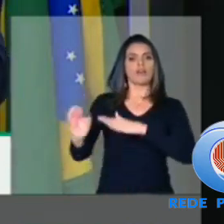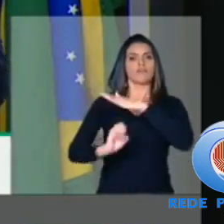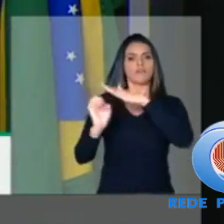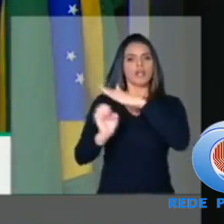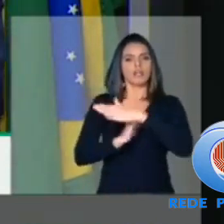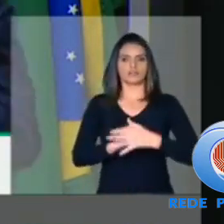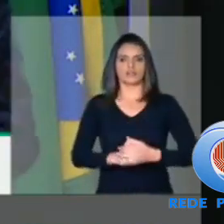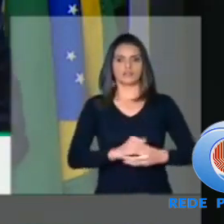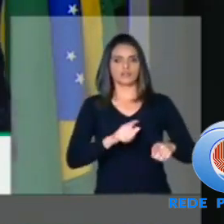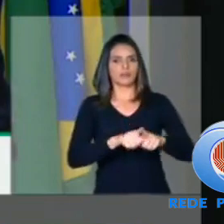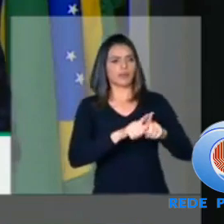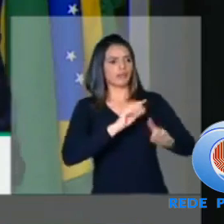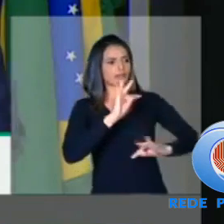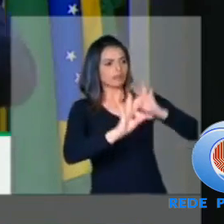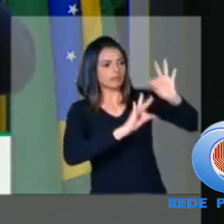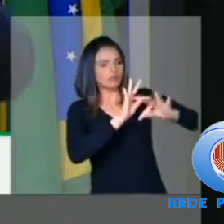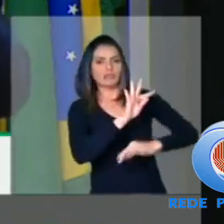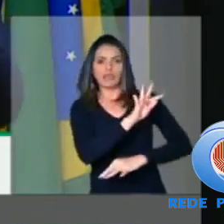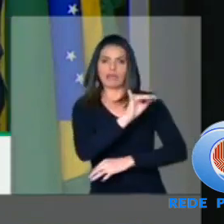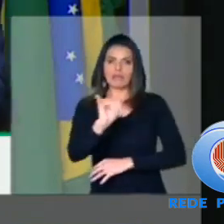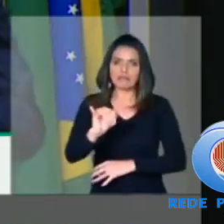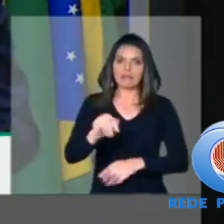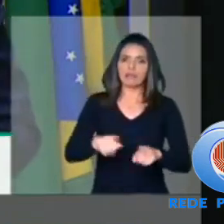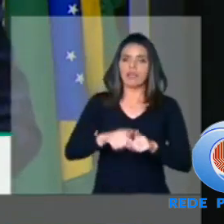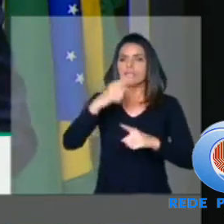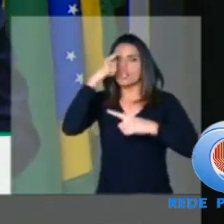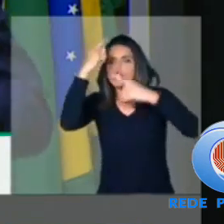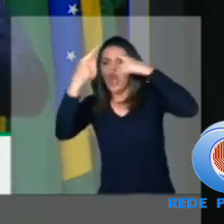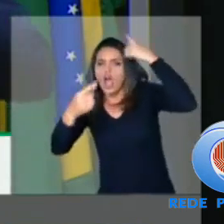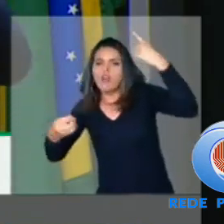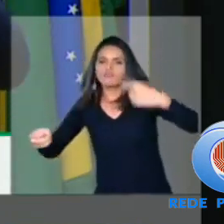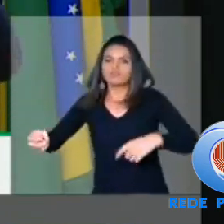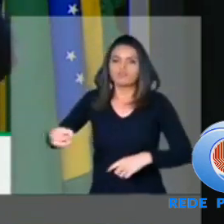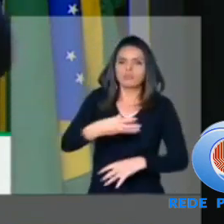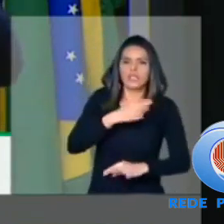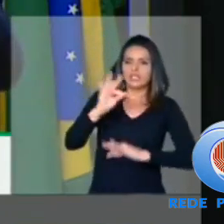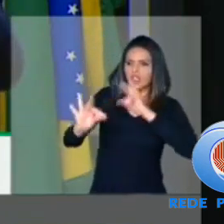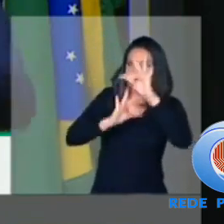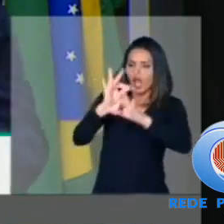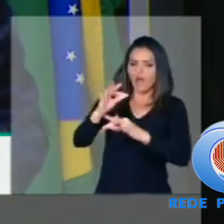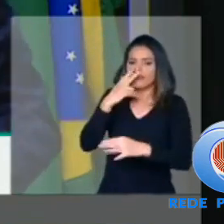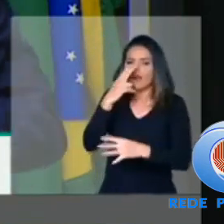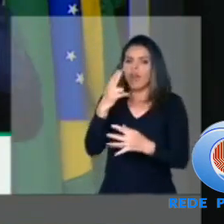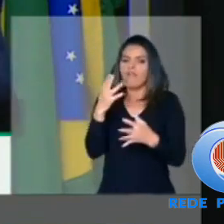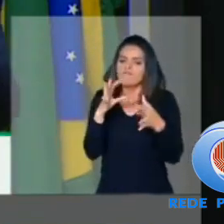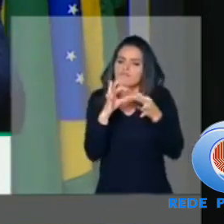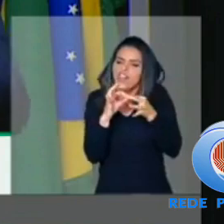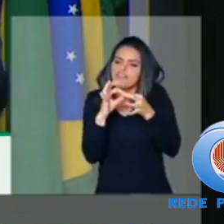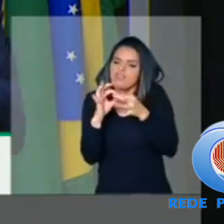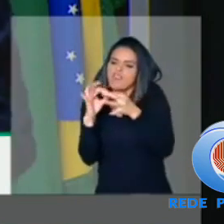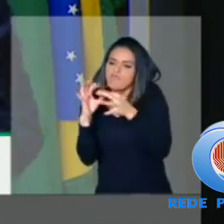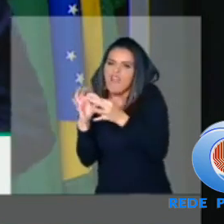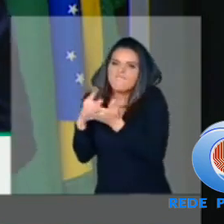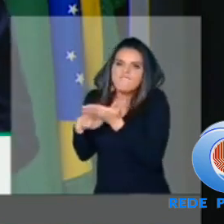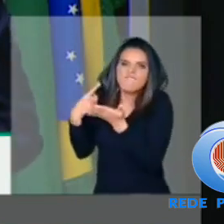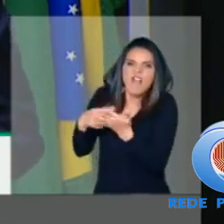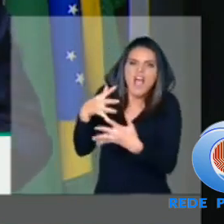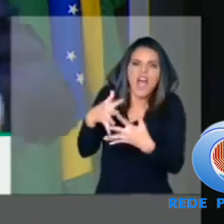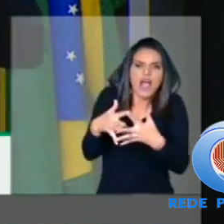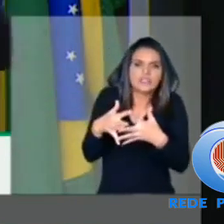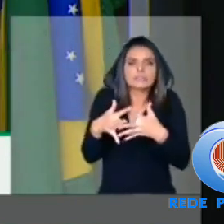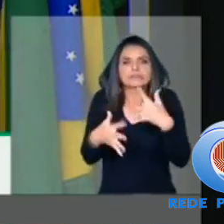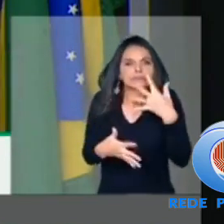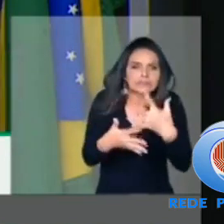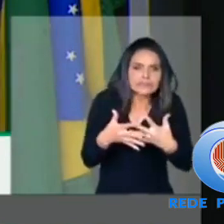da tecnologia de informação, das inovações, constrói amarras que não podem prosperar